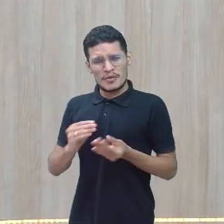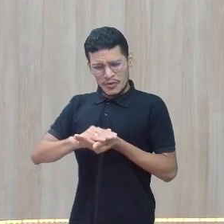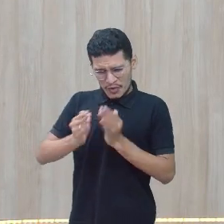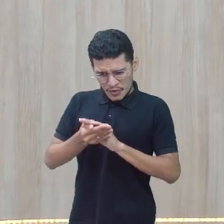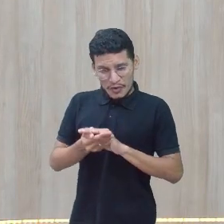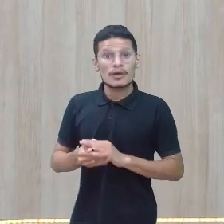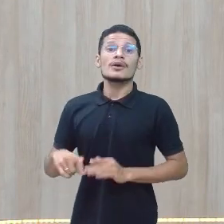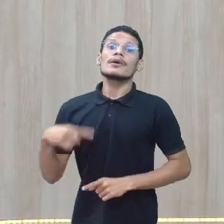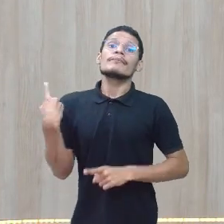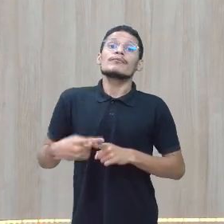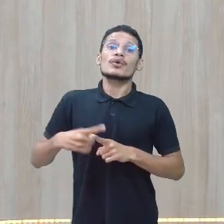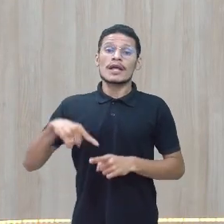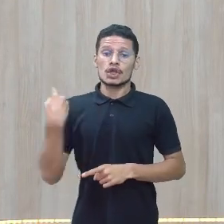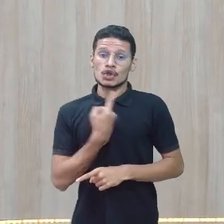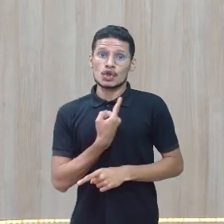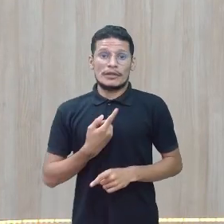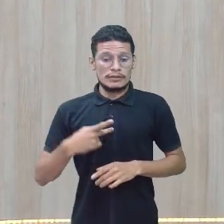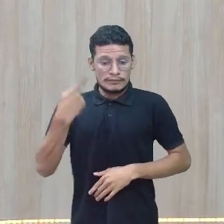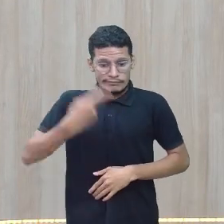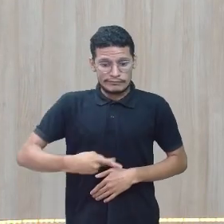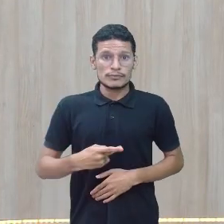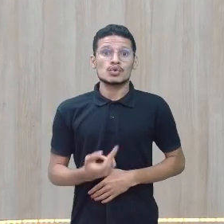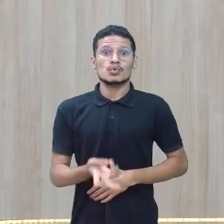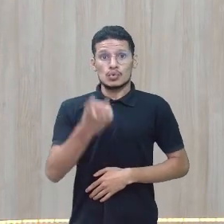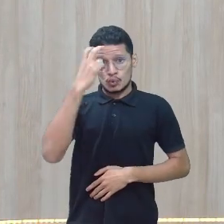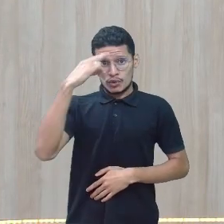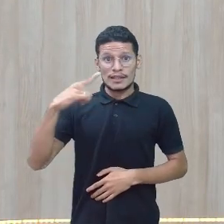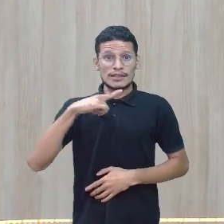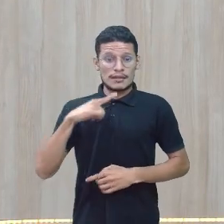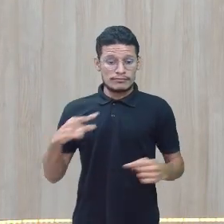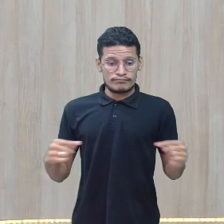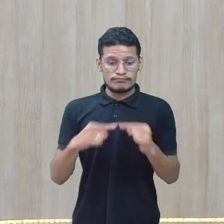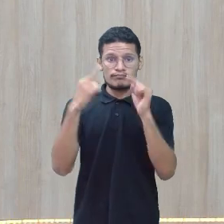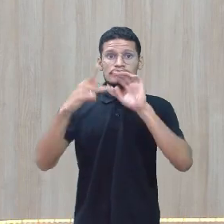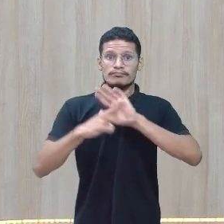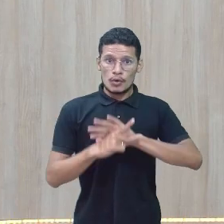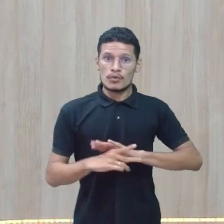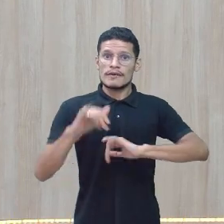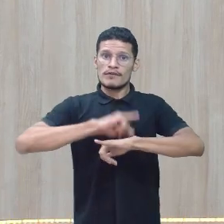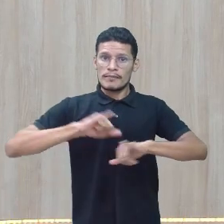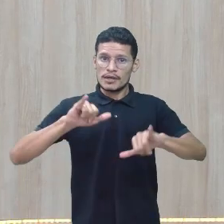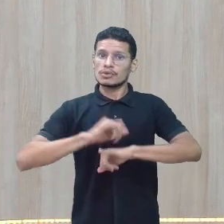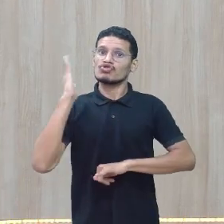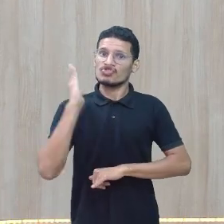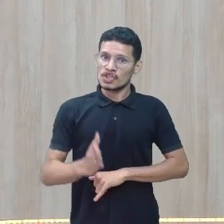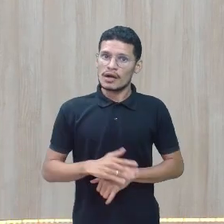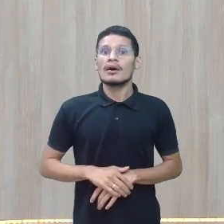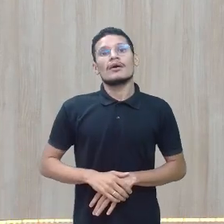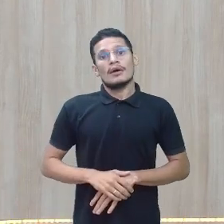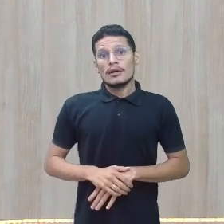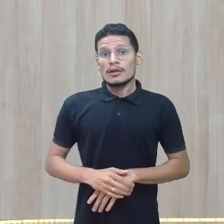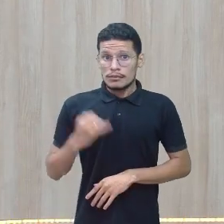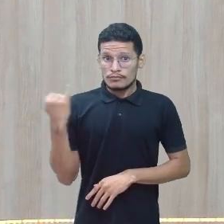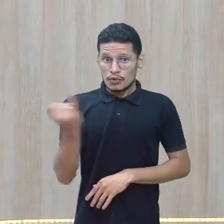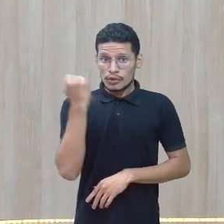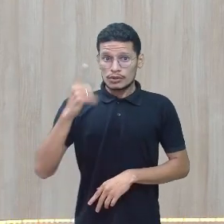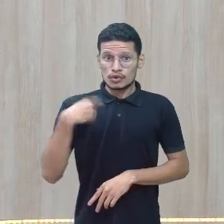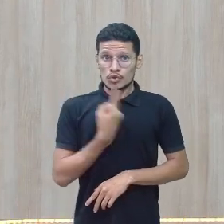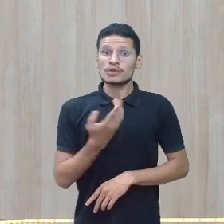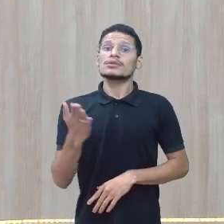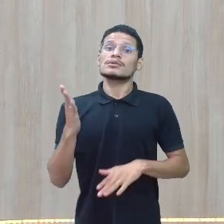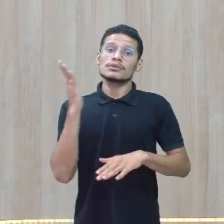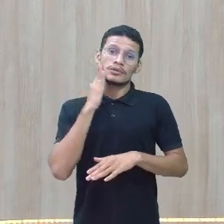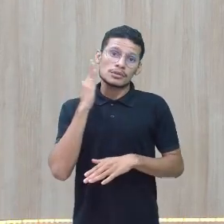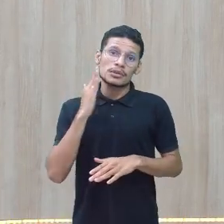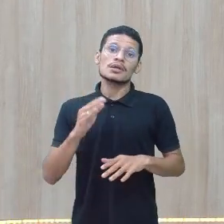gente está num ambiente em que a cultura tem um choque com a informação que a gente está dando. É importante que a gente conheça um pouquinho de cada